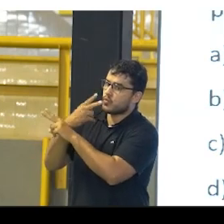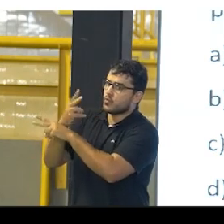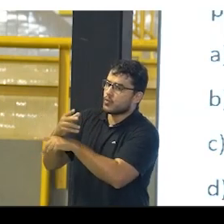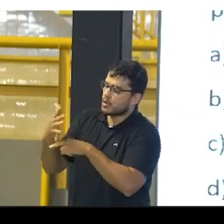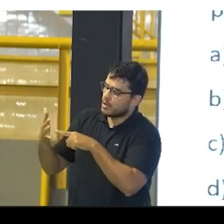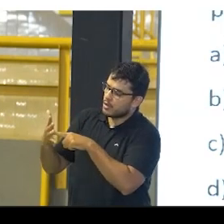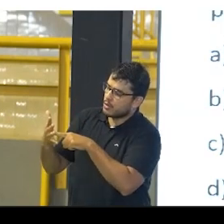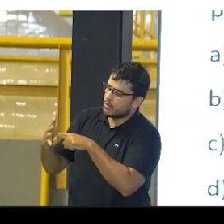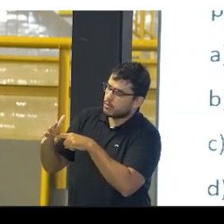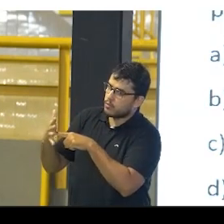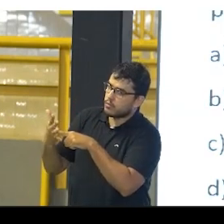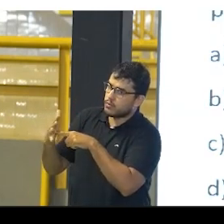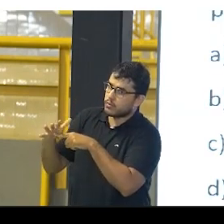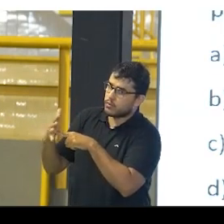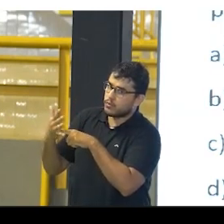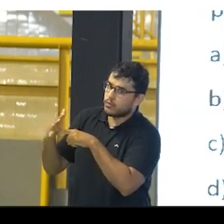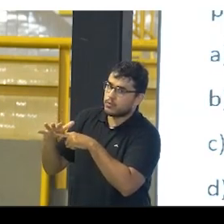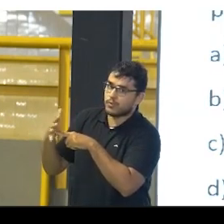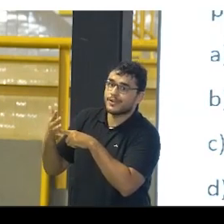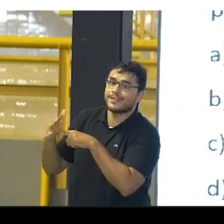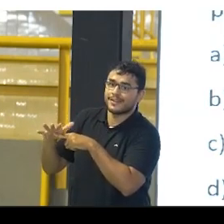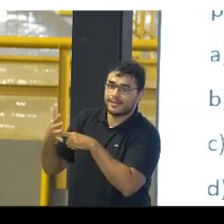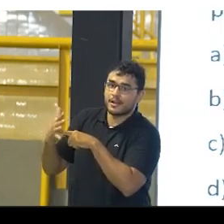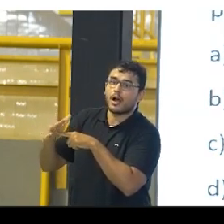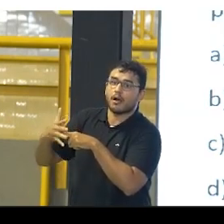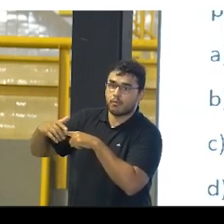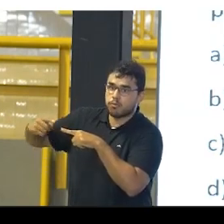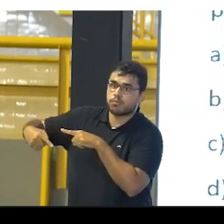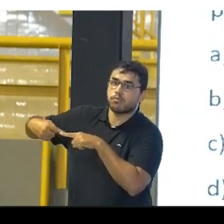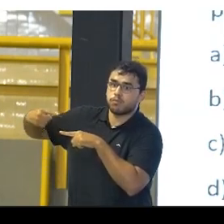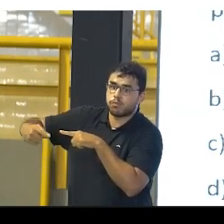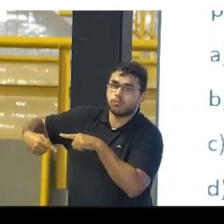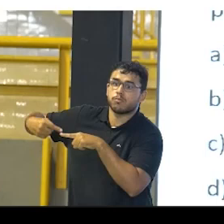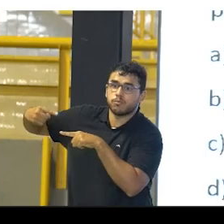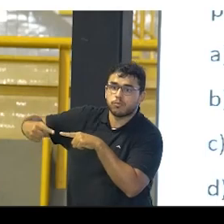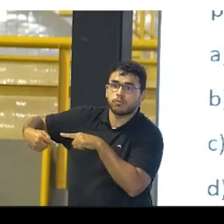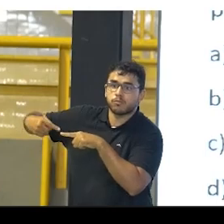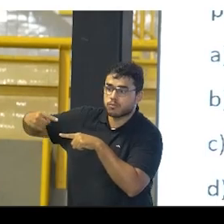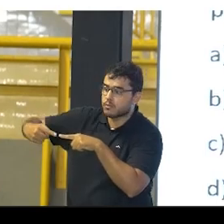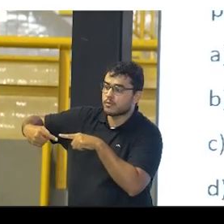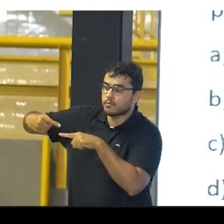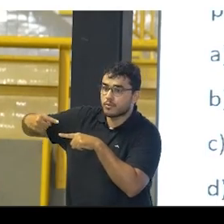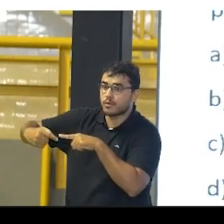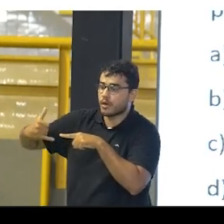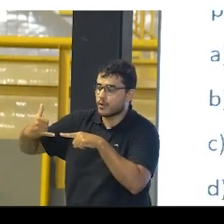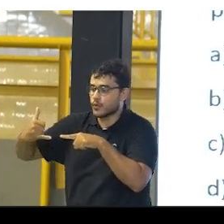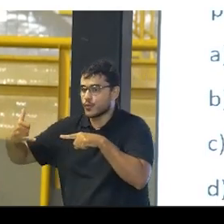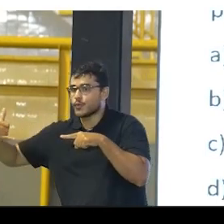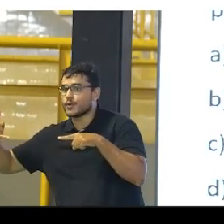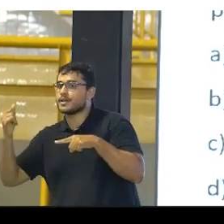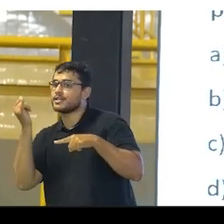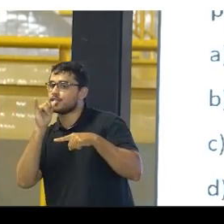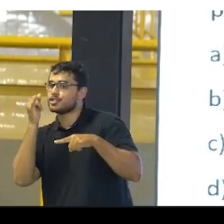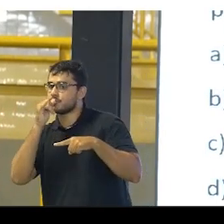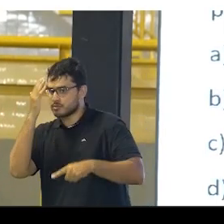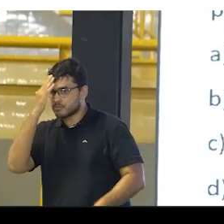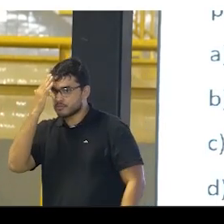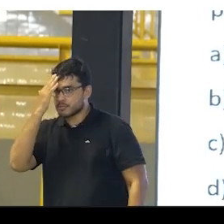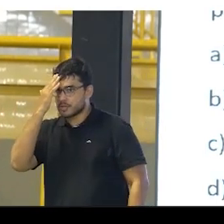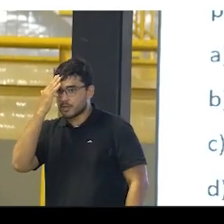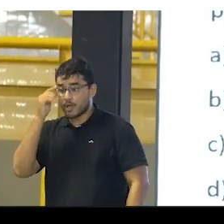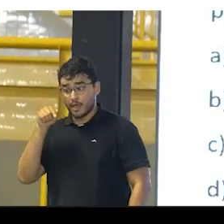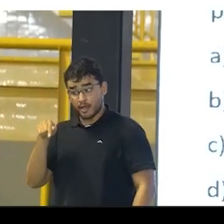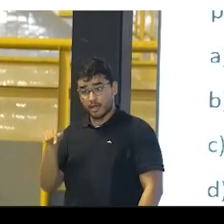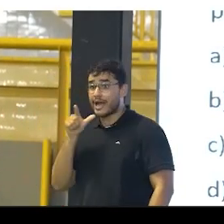solar elétrica, são células fotovoltaicas que produzem tensão elétrica. Além de todos produzirem